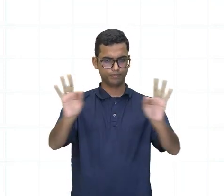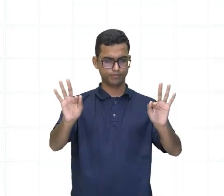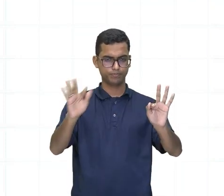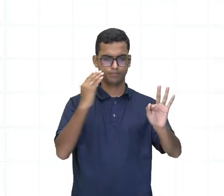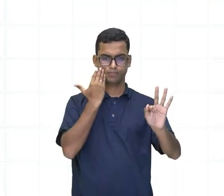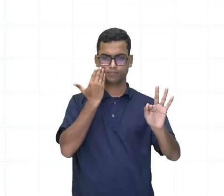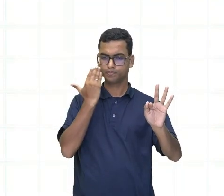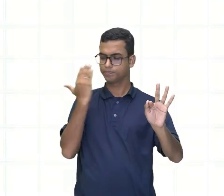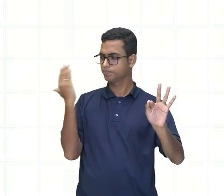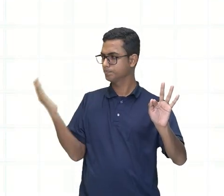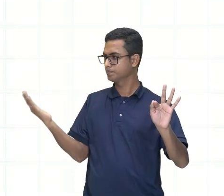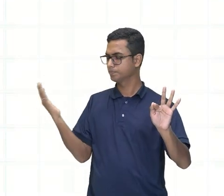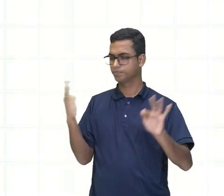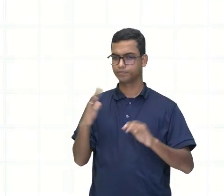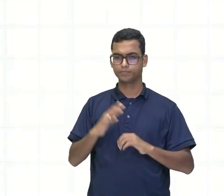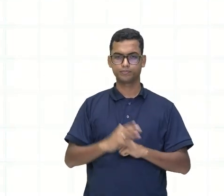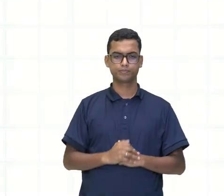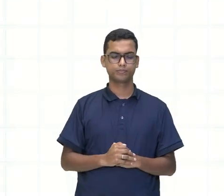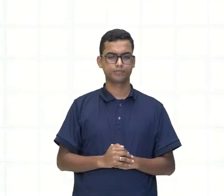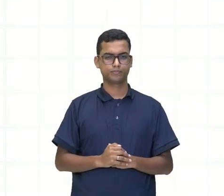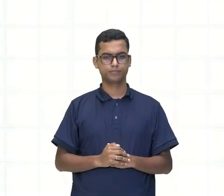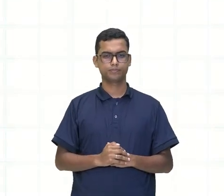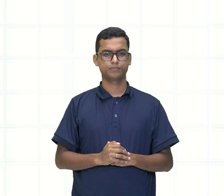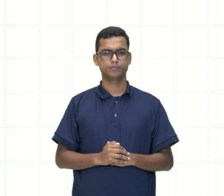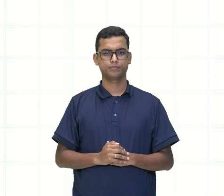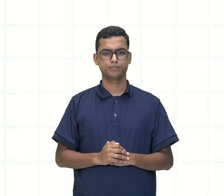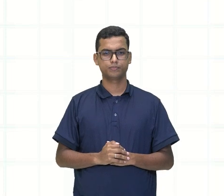were watching TV